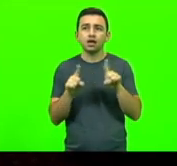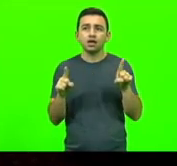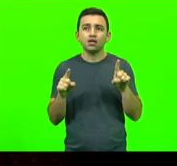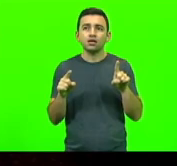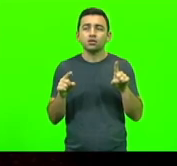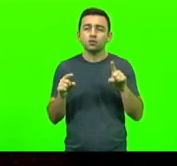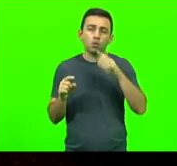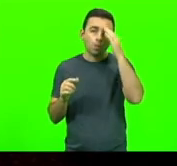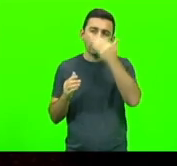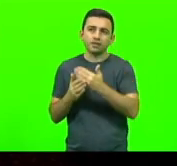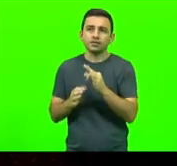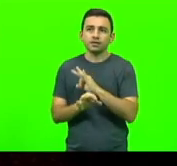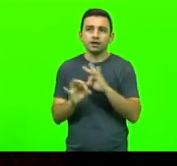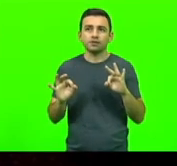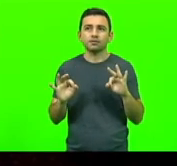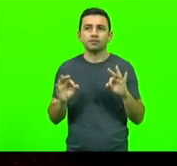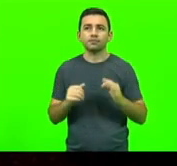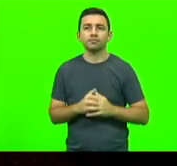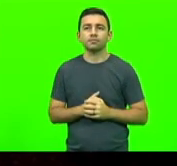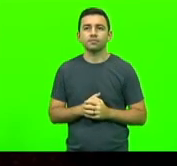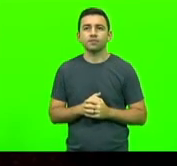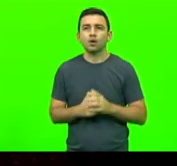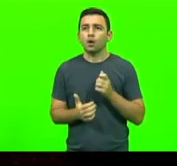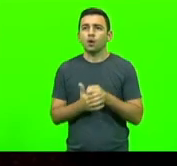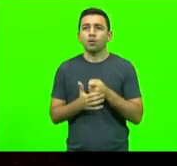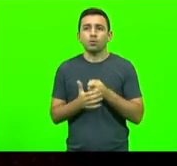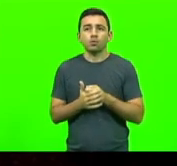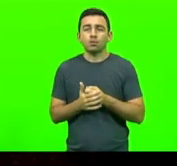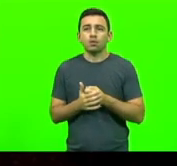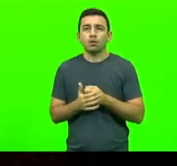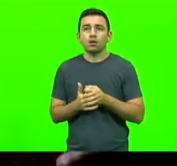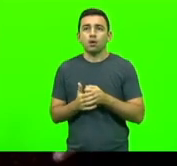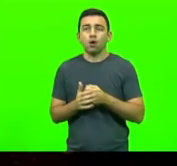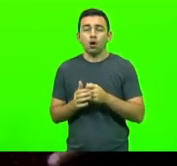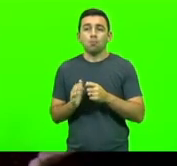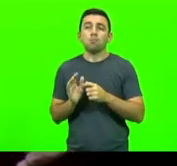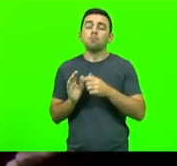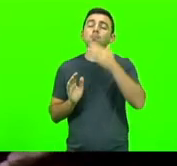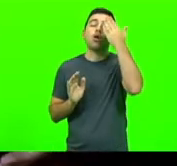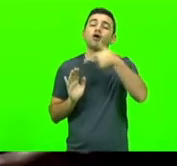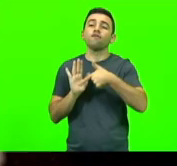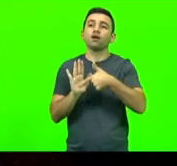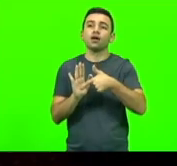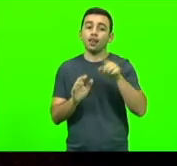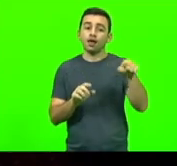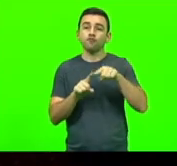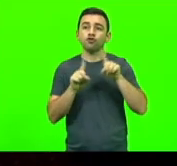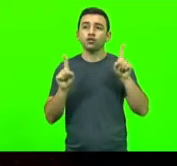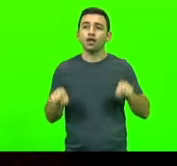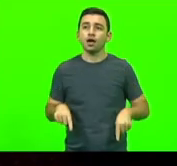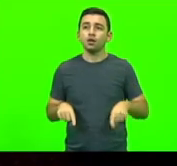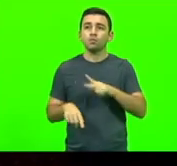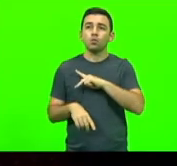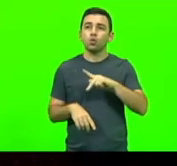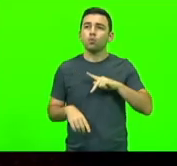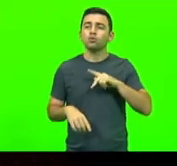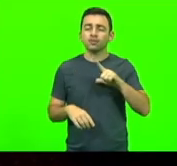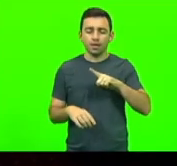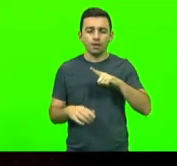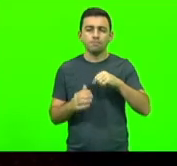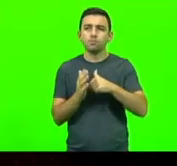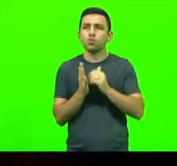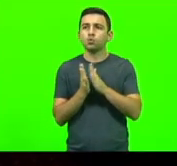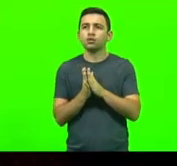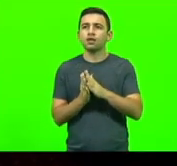qualquer meandro disso. Se exigir uma comprovação, o funcionário público lá da repartição vai receber uma multa de 10